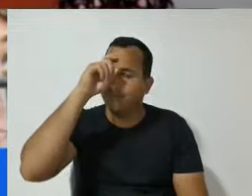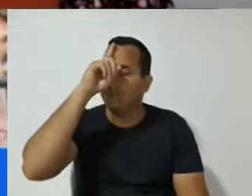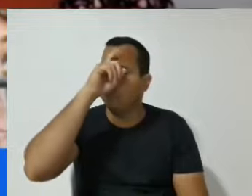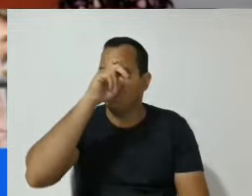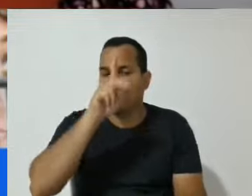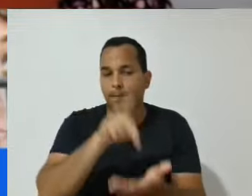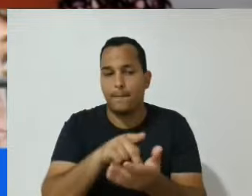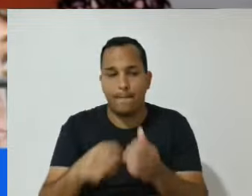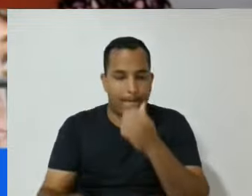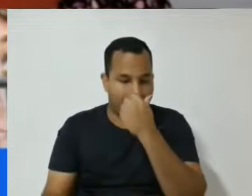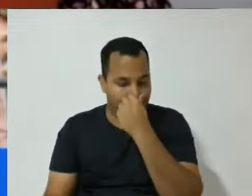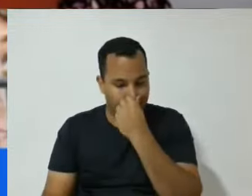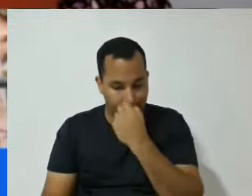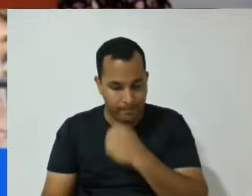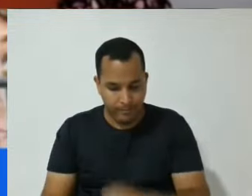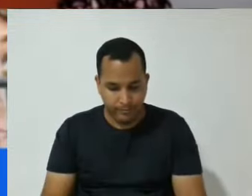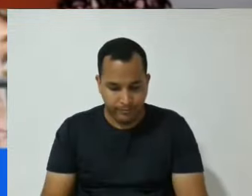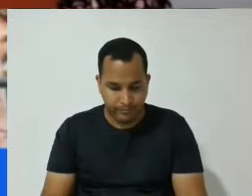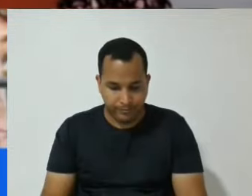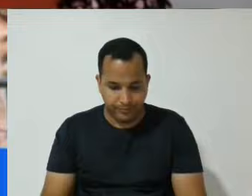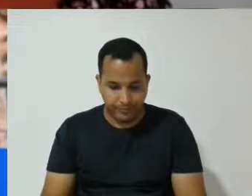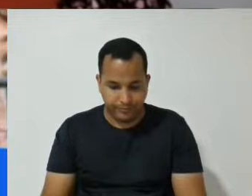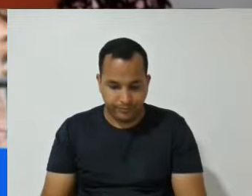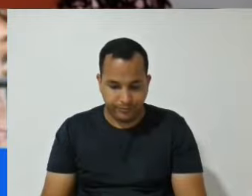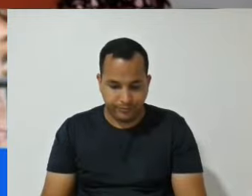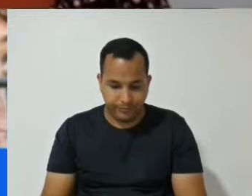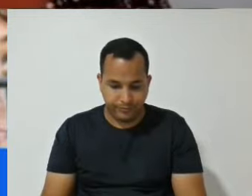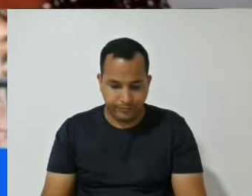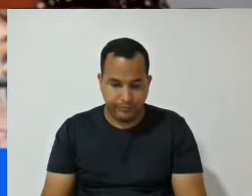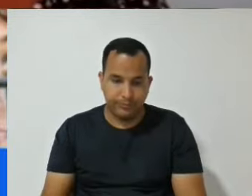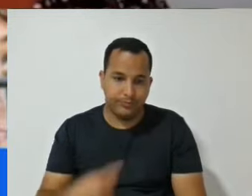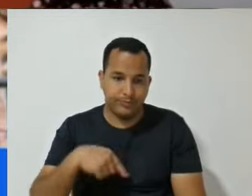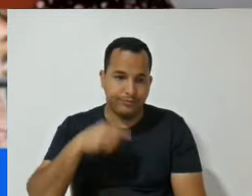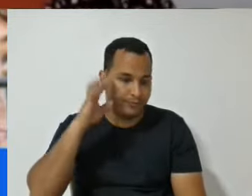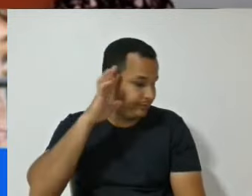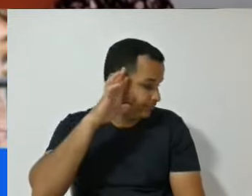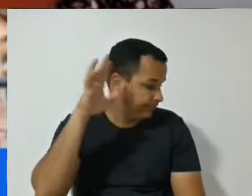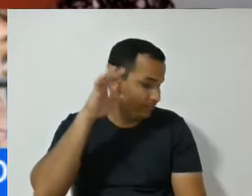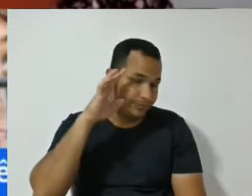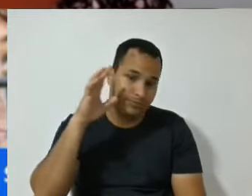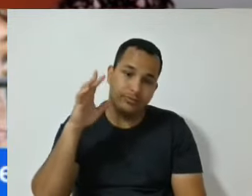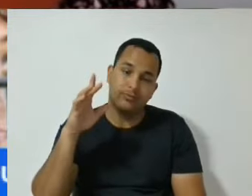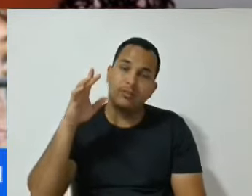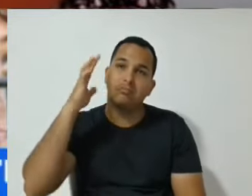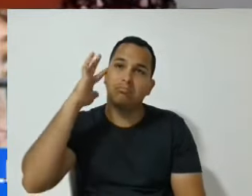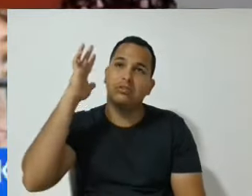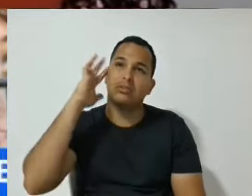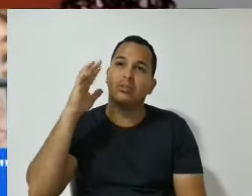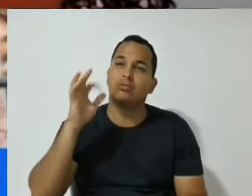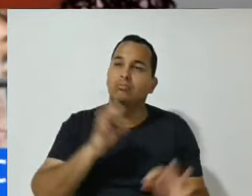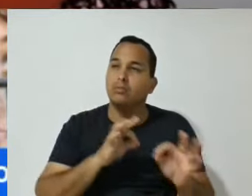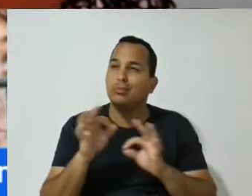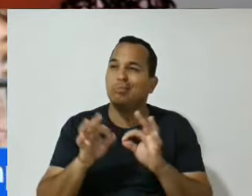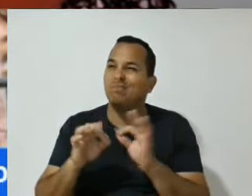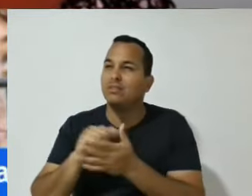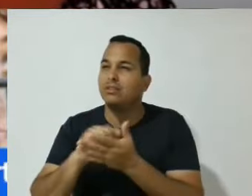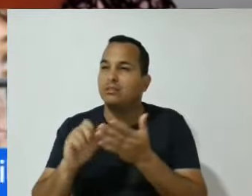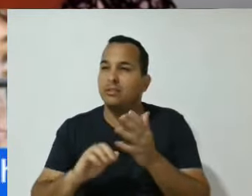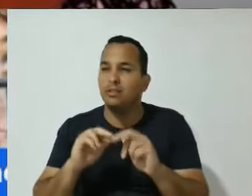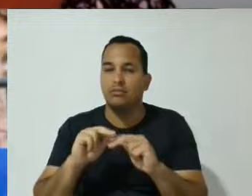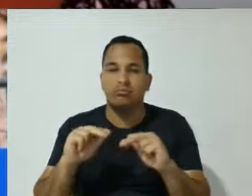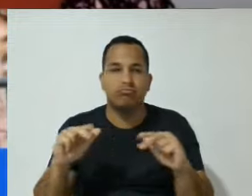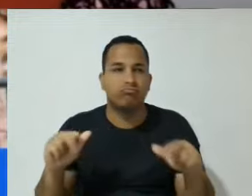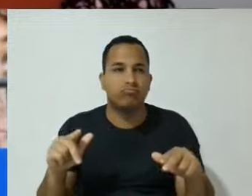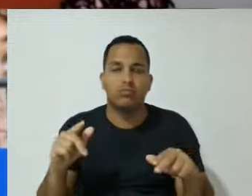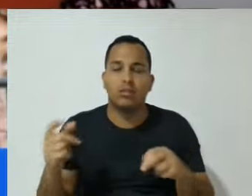Então, a gente pensando nisso, a gente pensou, planejou várias outras atividades para que esse